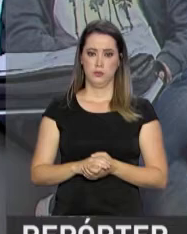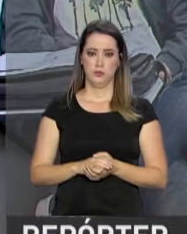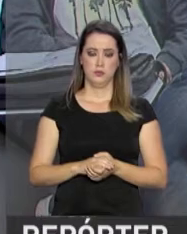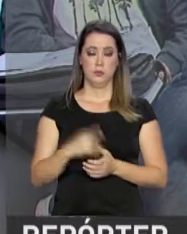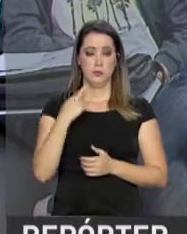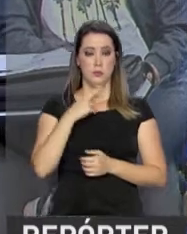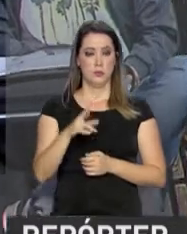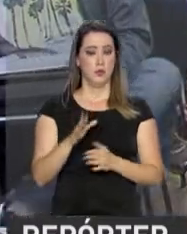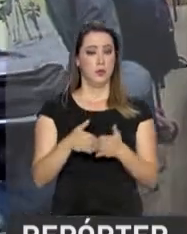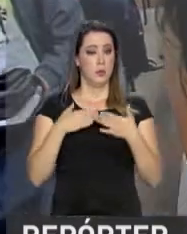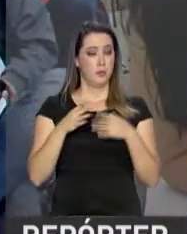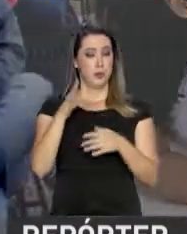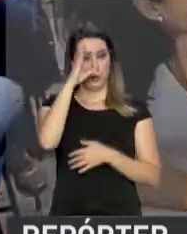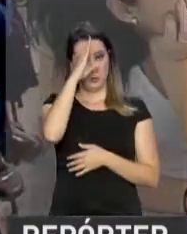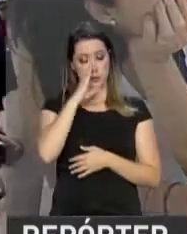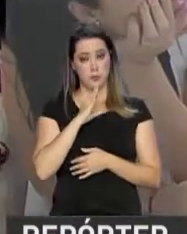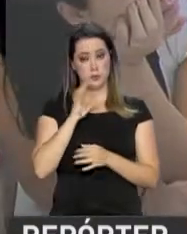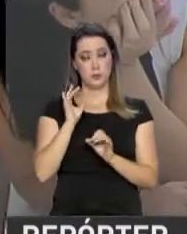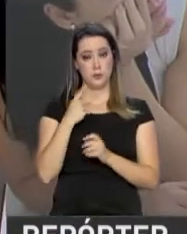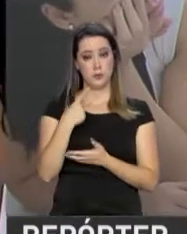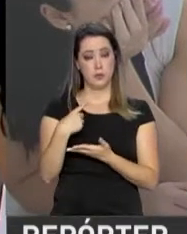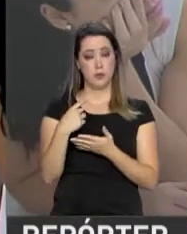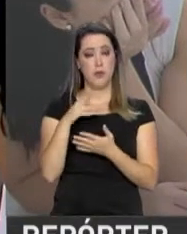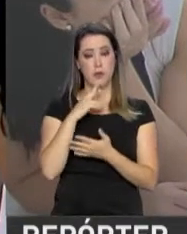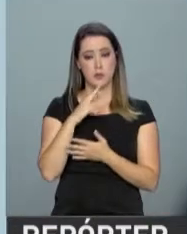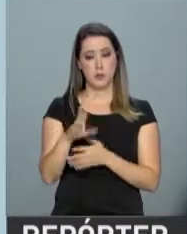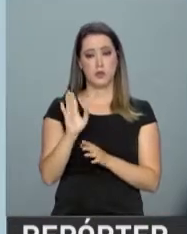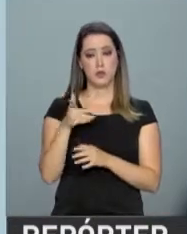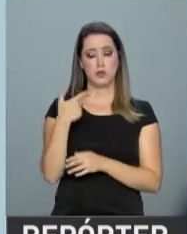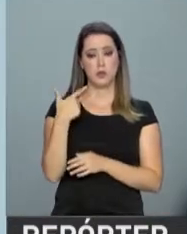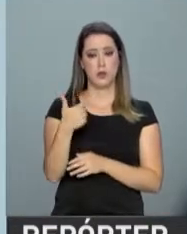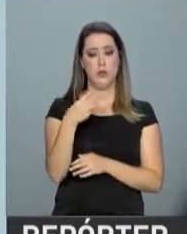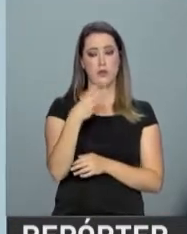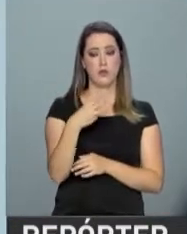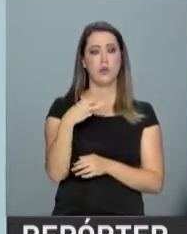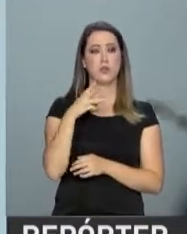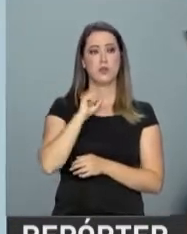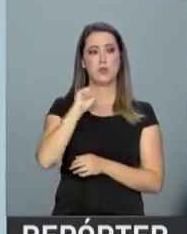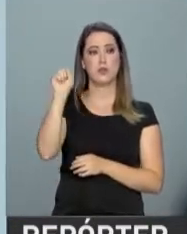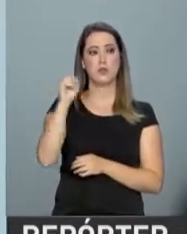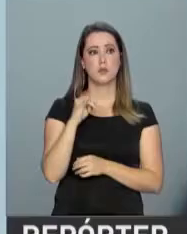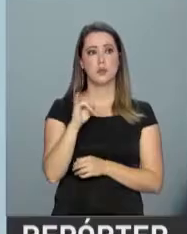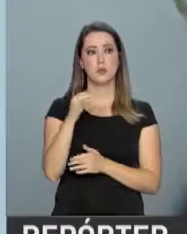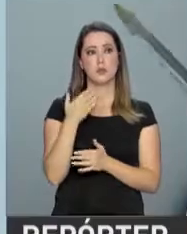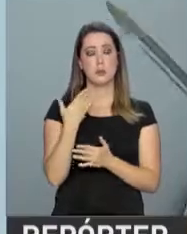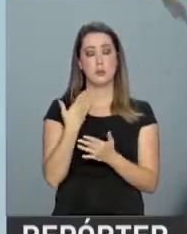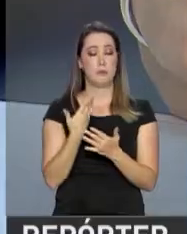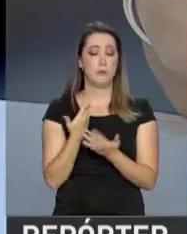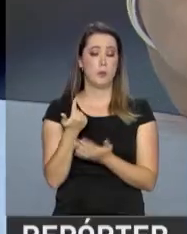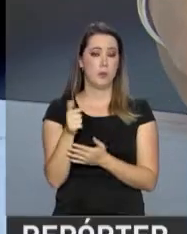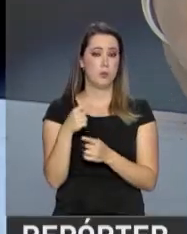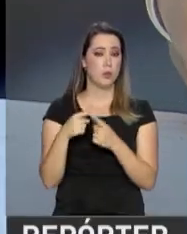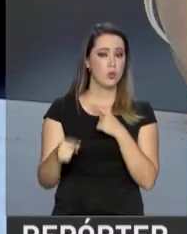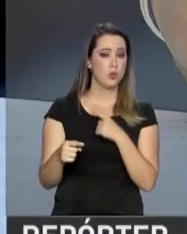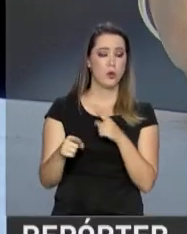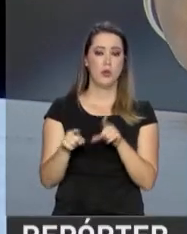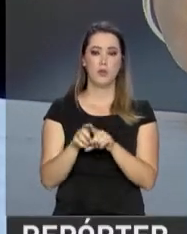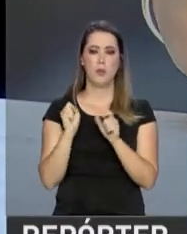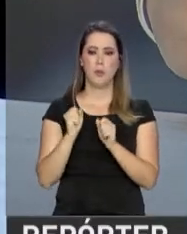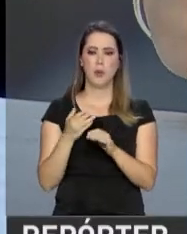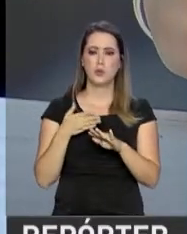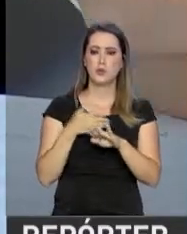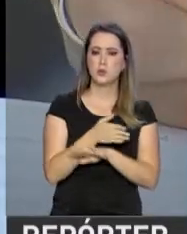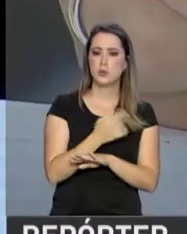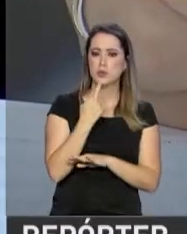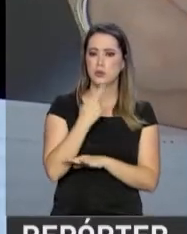o resultado do pedido de isenção sai dia 23 de abril caso o estudante tenha o pedido negado poderá entrar com recurso entre os